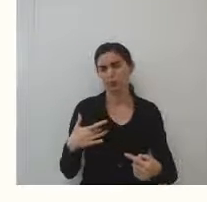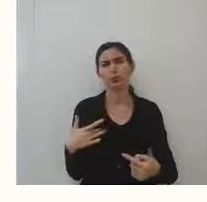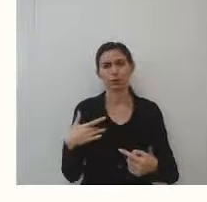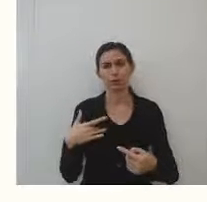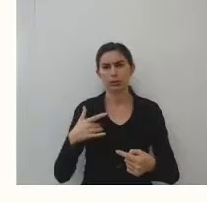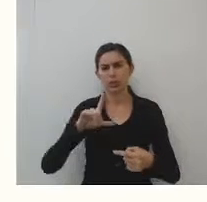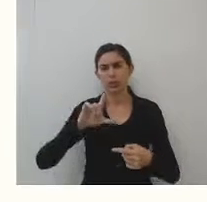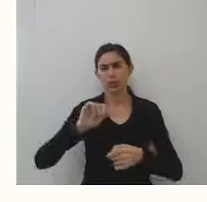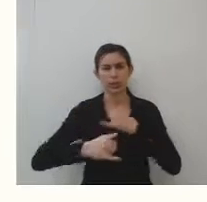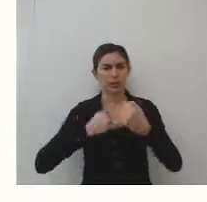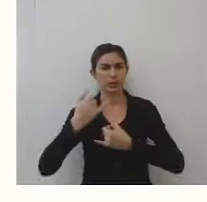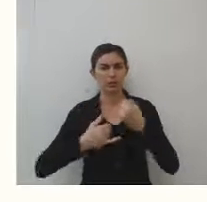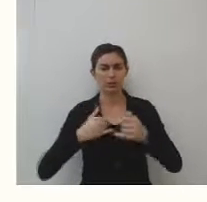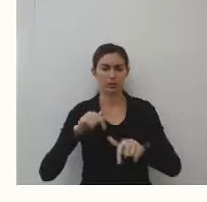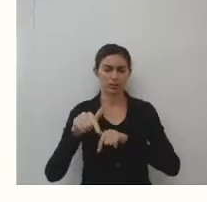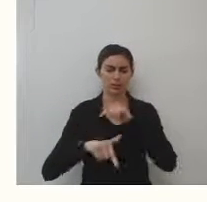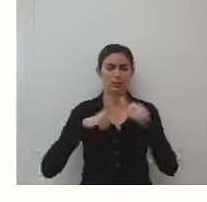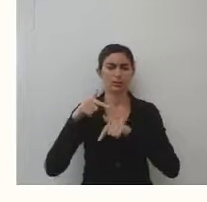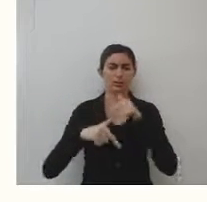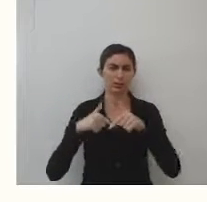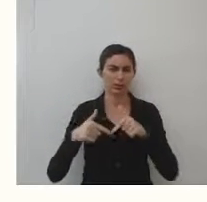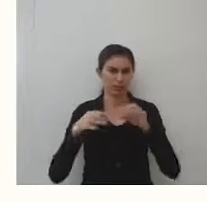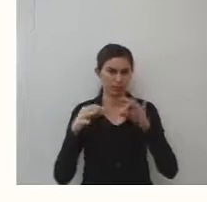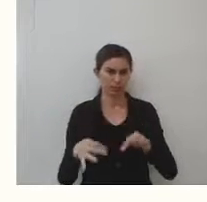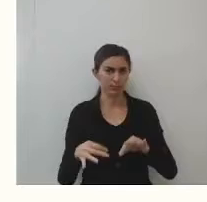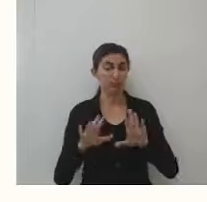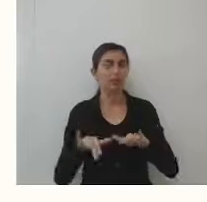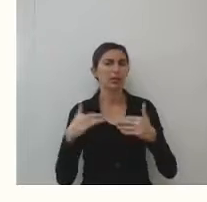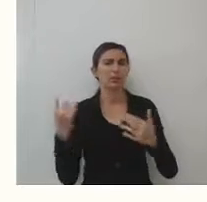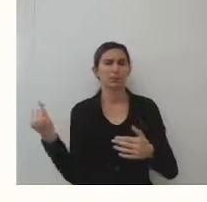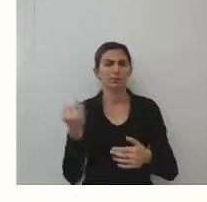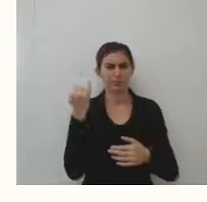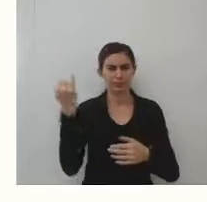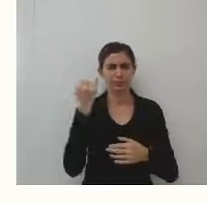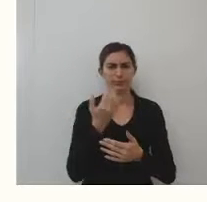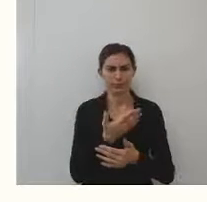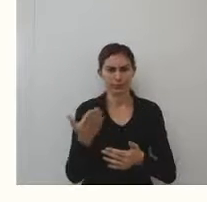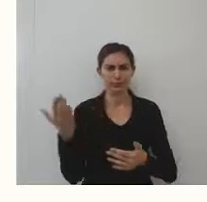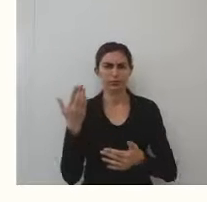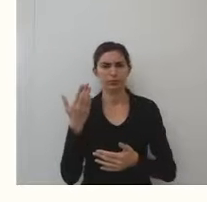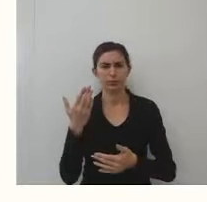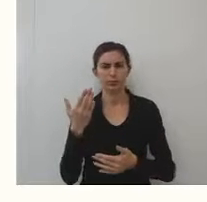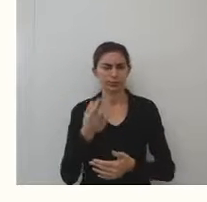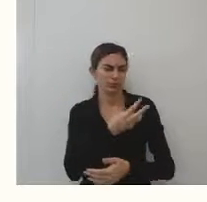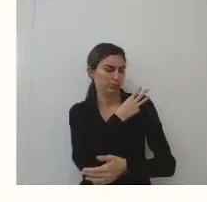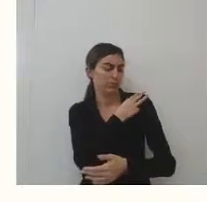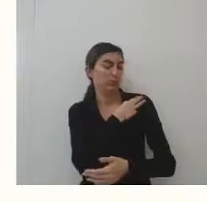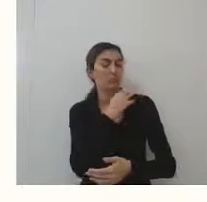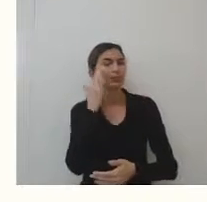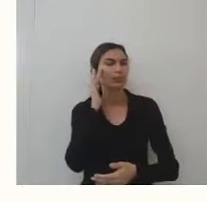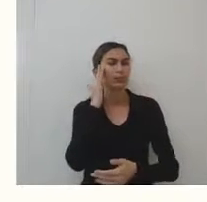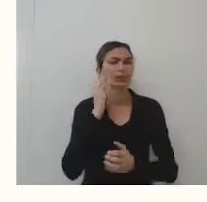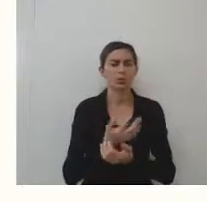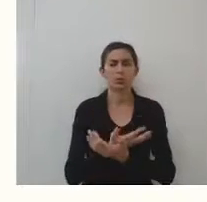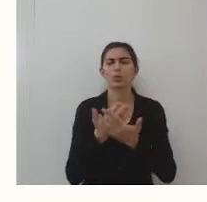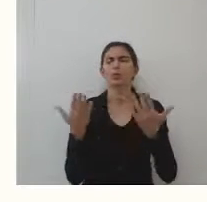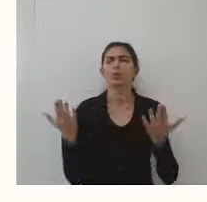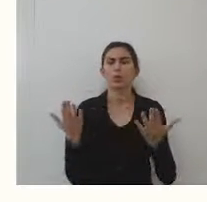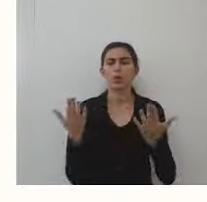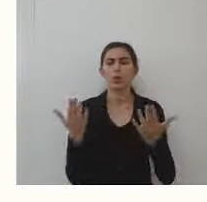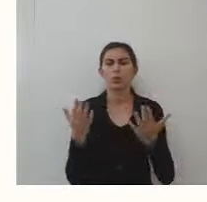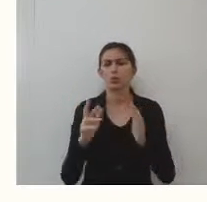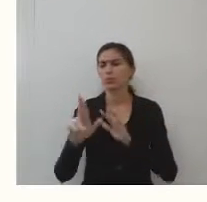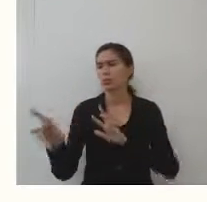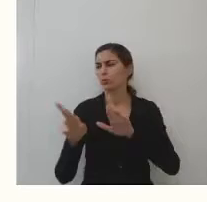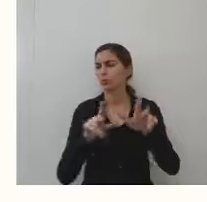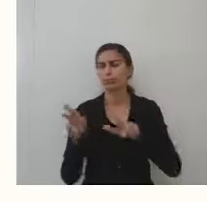do lazer e do trabalho. Tá certo? É importante você, terceiranista, entender quais são os contextos no